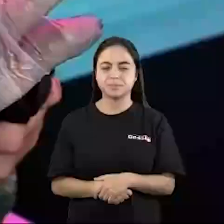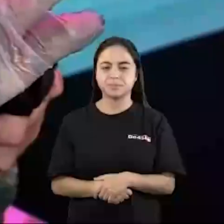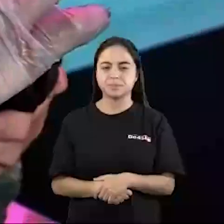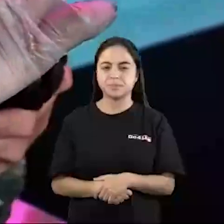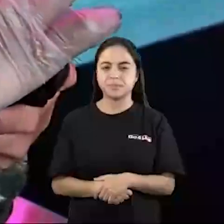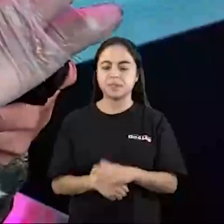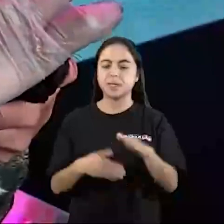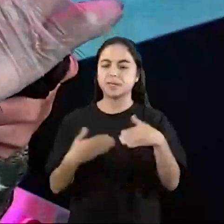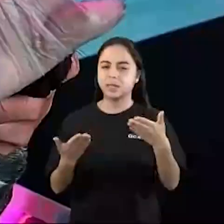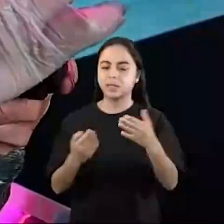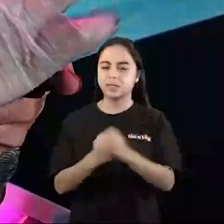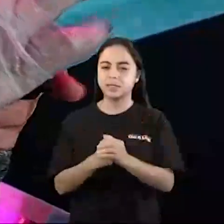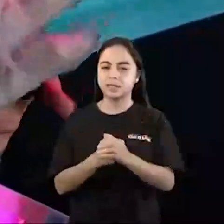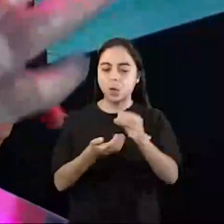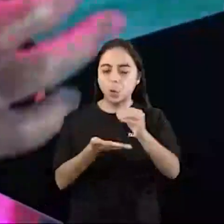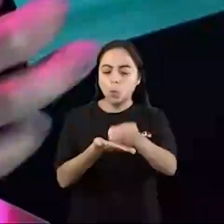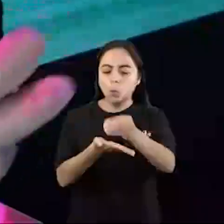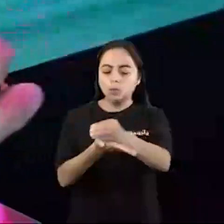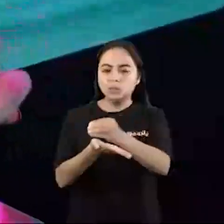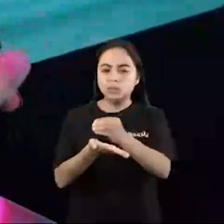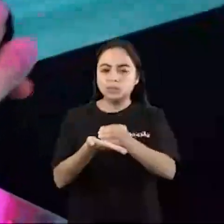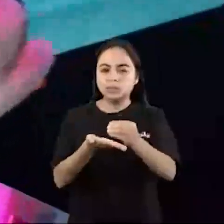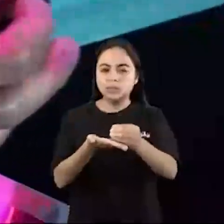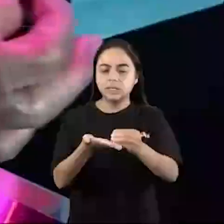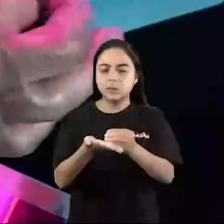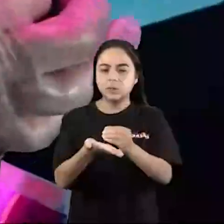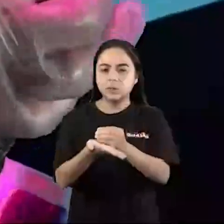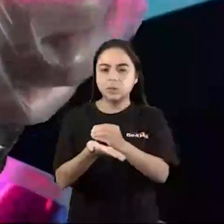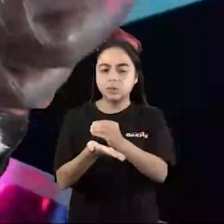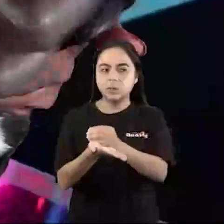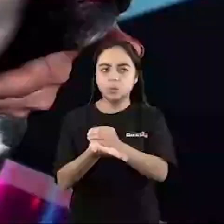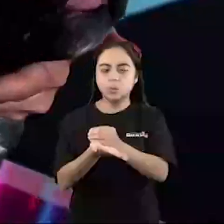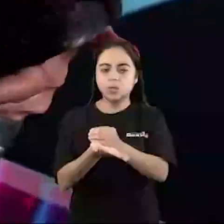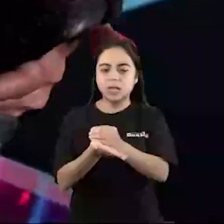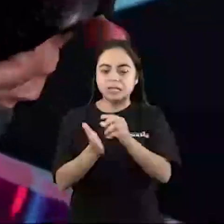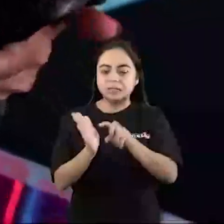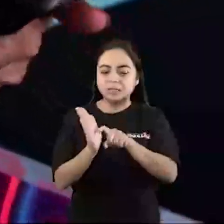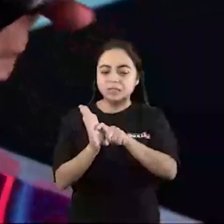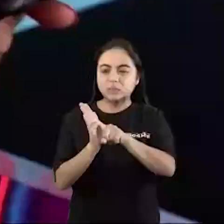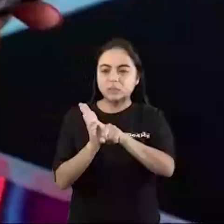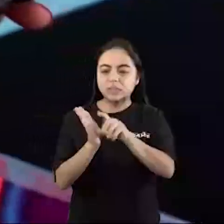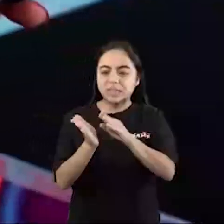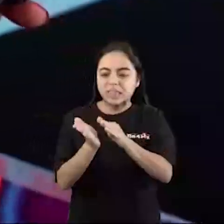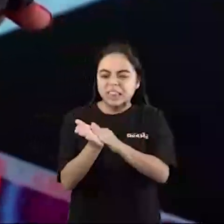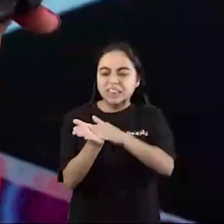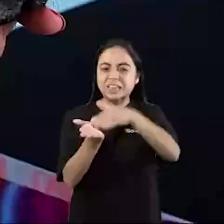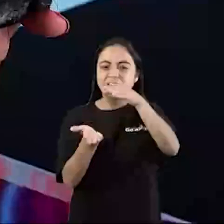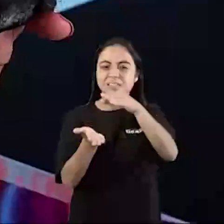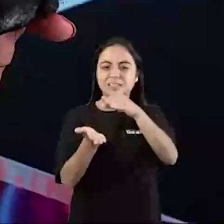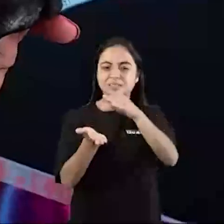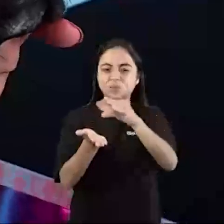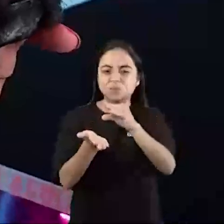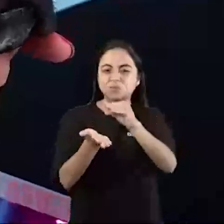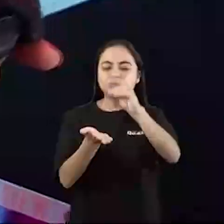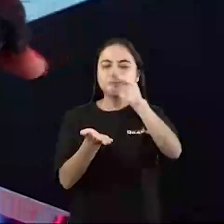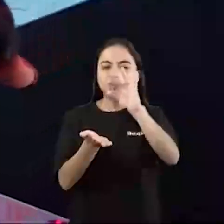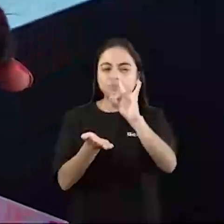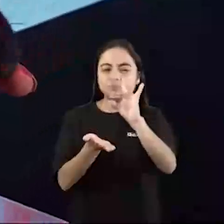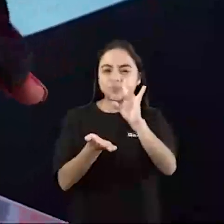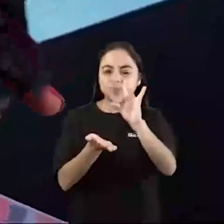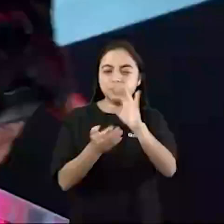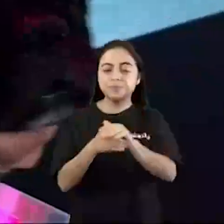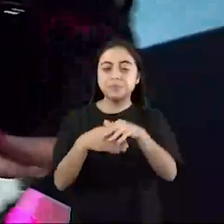Para que as células que estão na superfície, assim como os agentes infecciosos, grudem aqui na minha lâmina. E aí eu